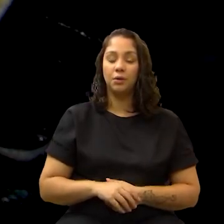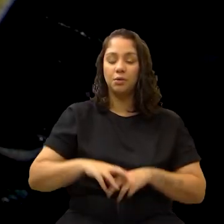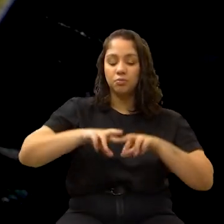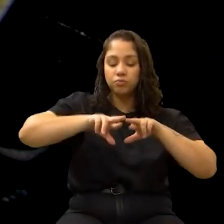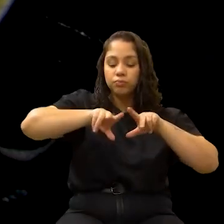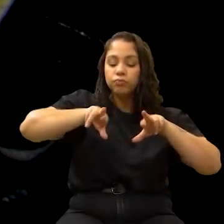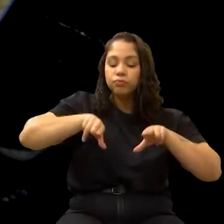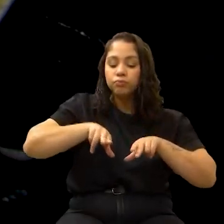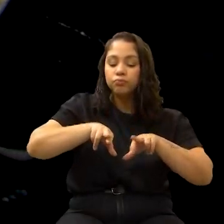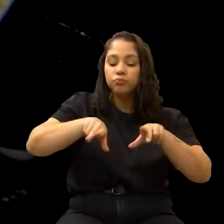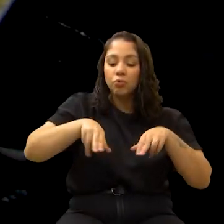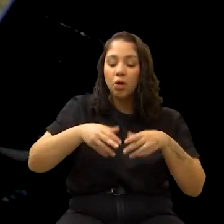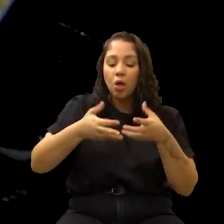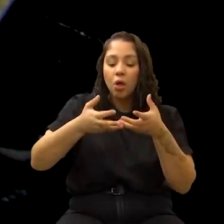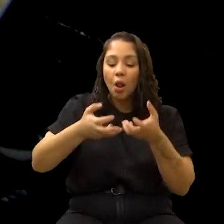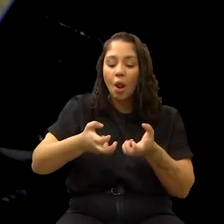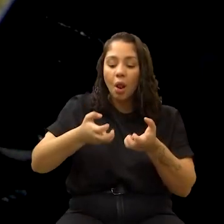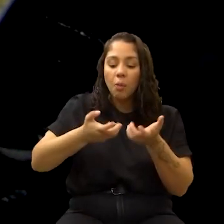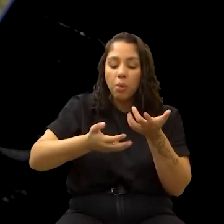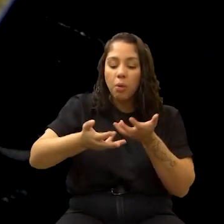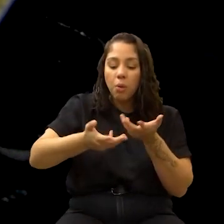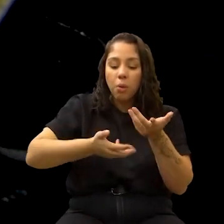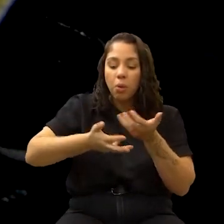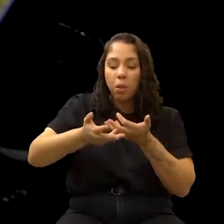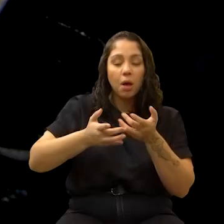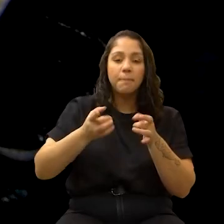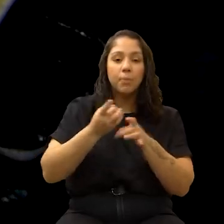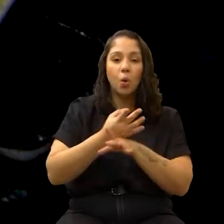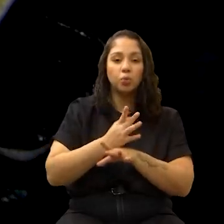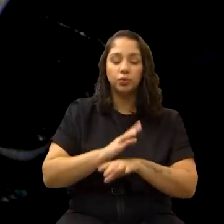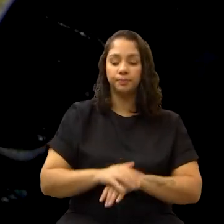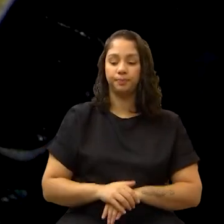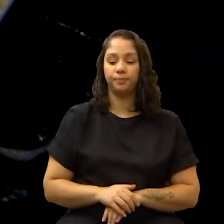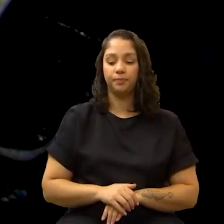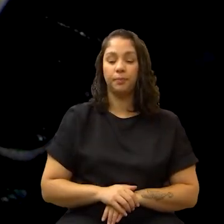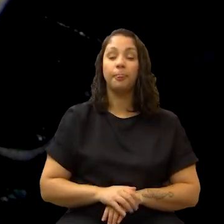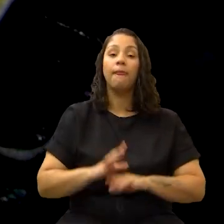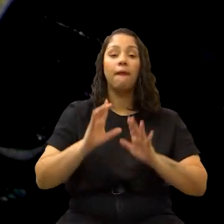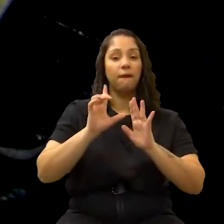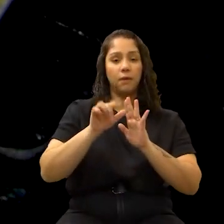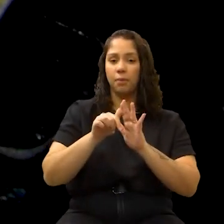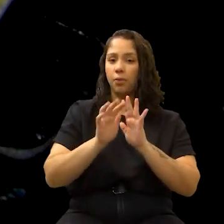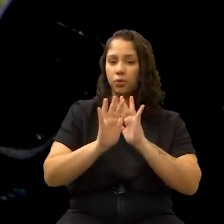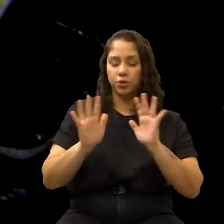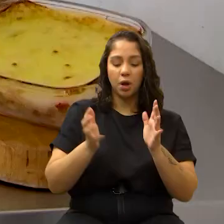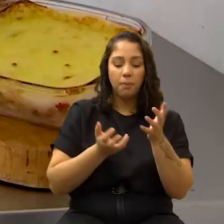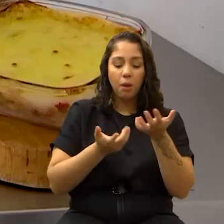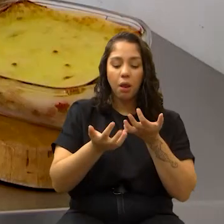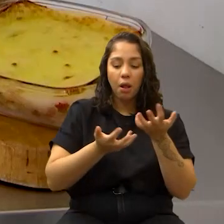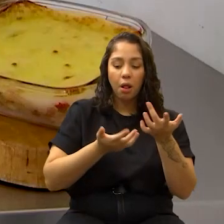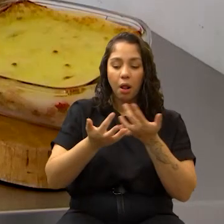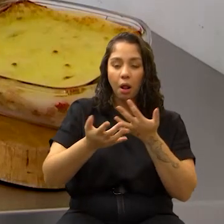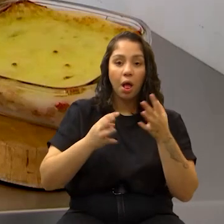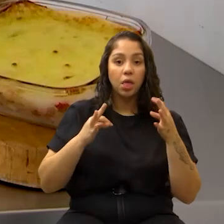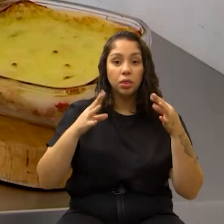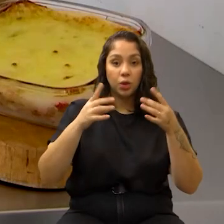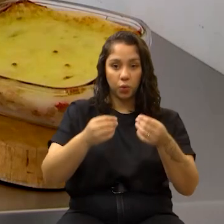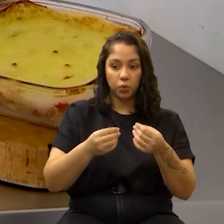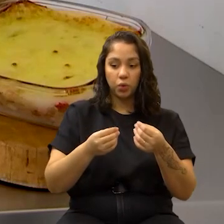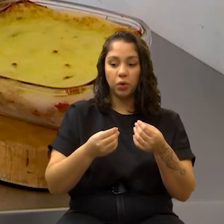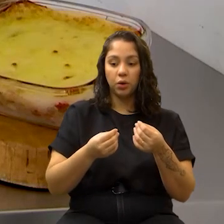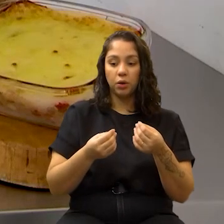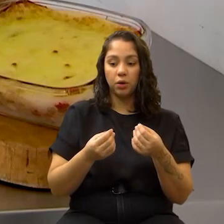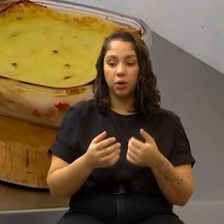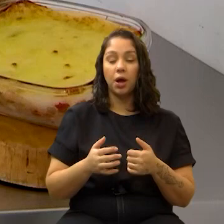Os legumes dar uma murchadinha. Uhum. E aí tá pronto. Depois que a chefe